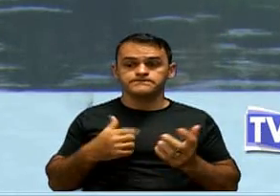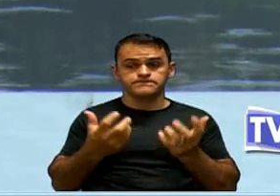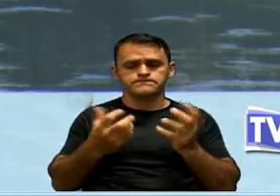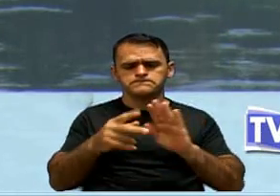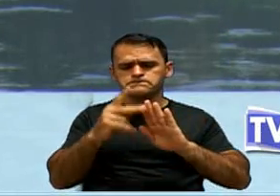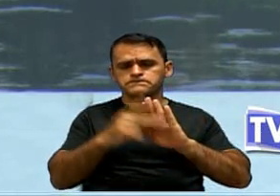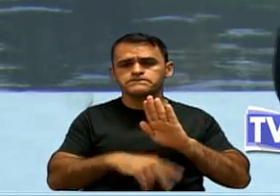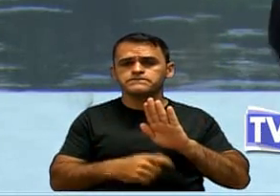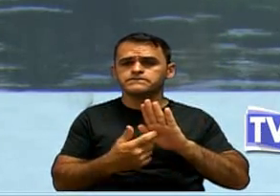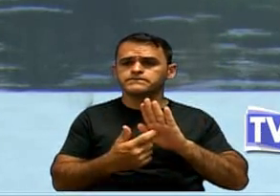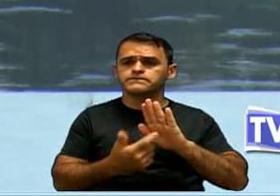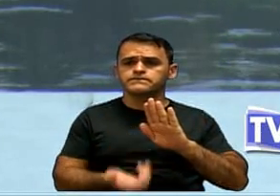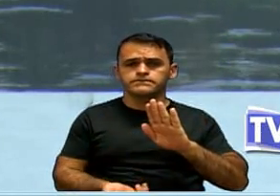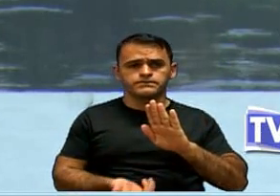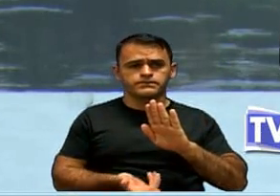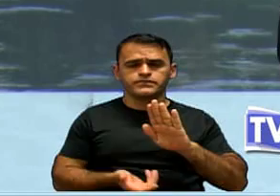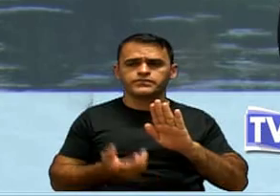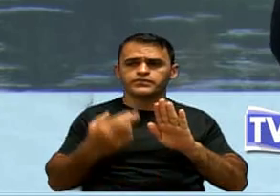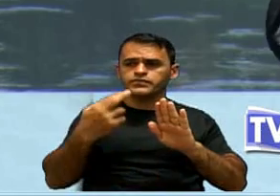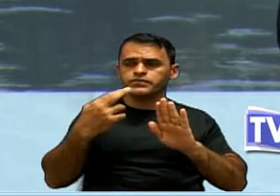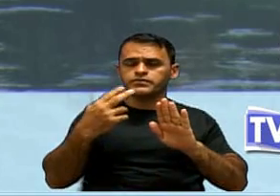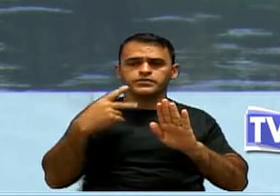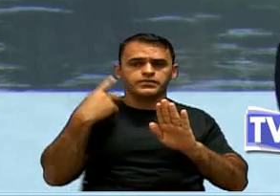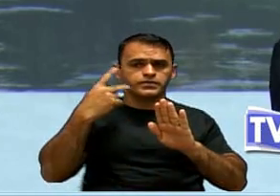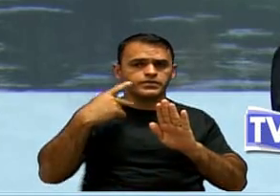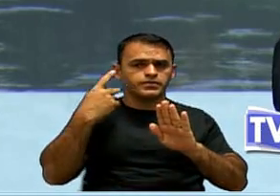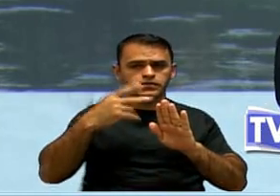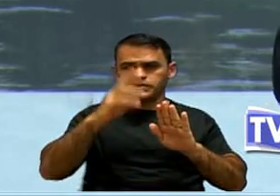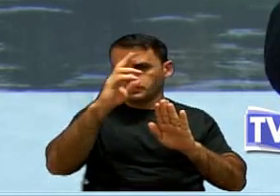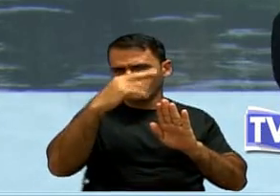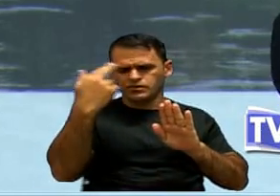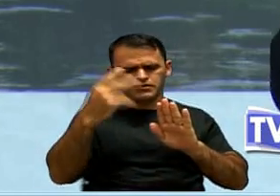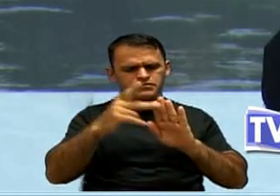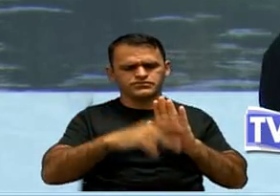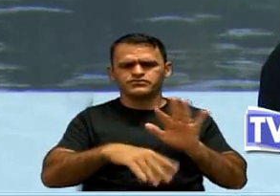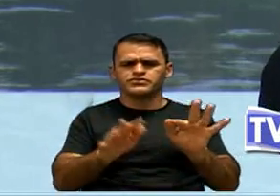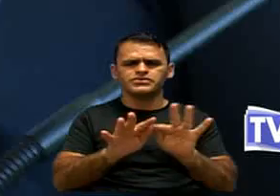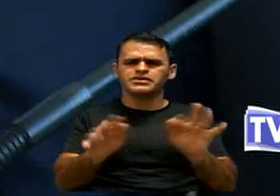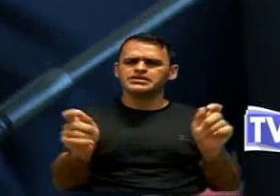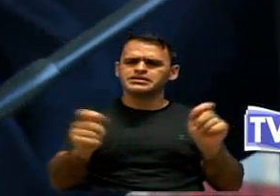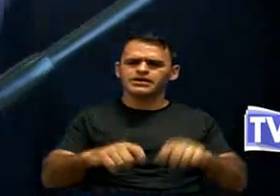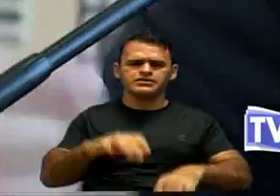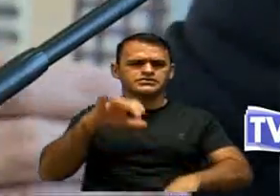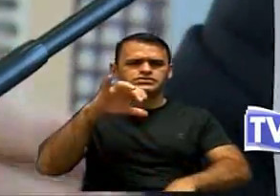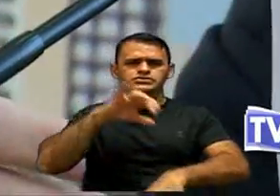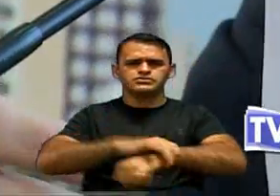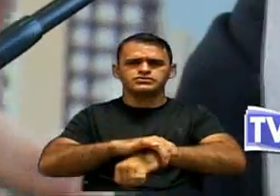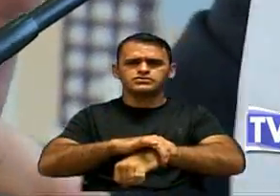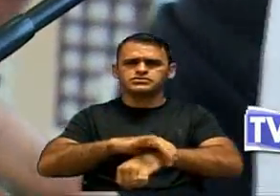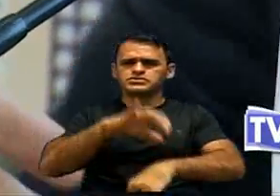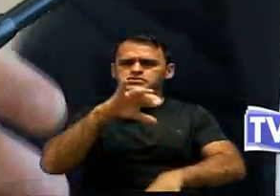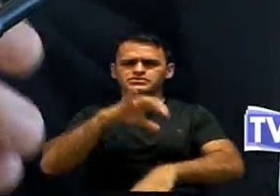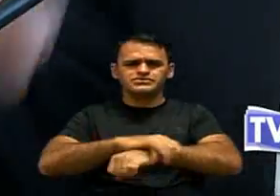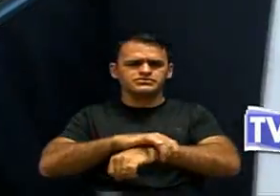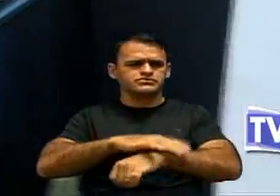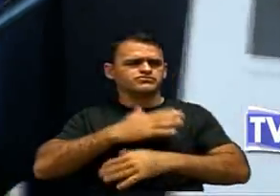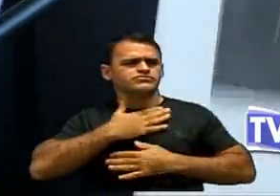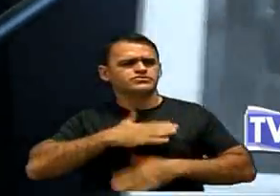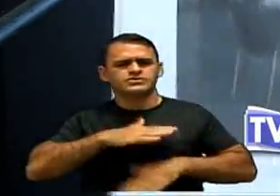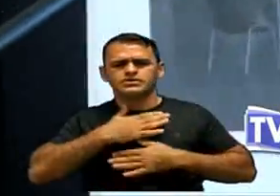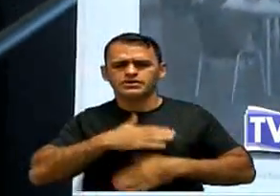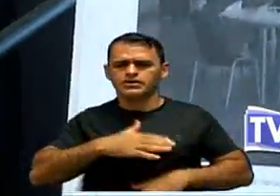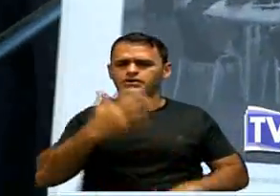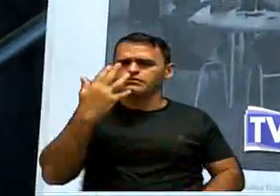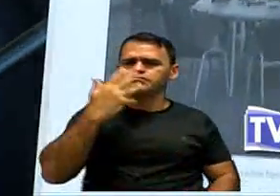com esse projeto, sim, vereador Rafael, esse projeto é tranquilo, vai trazer a segurança para as nossas crianças, vai